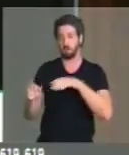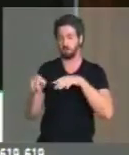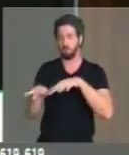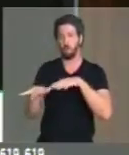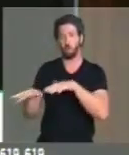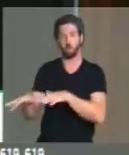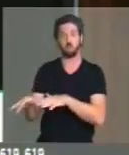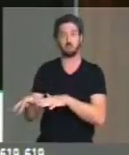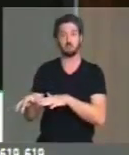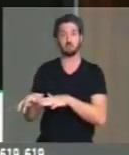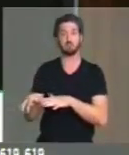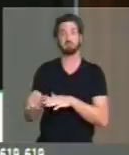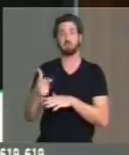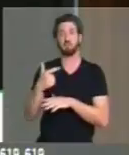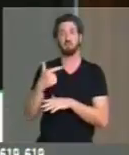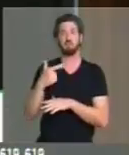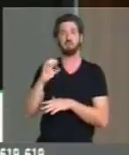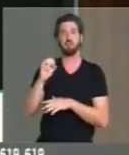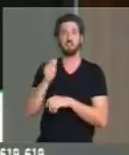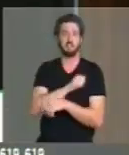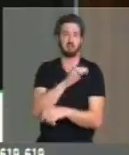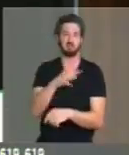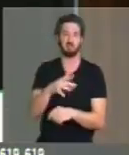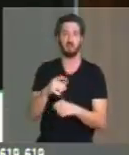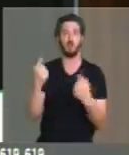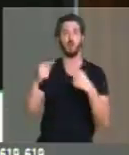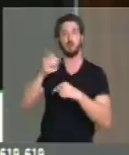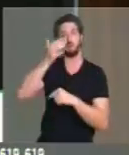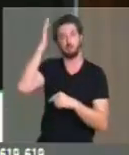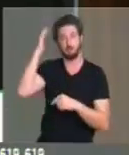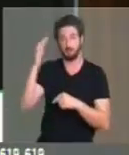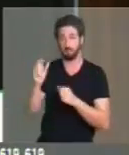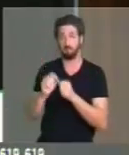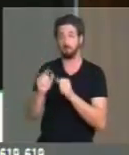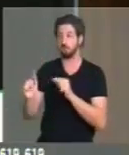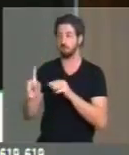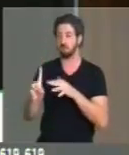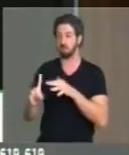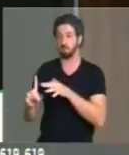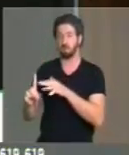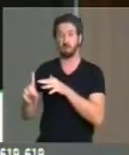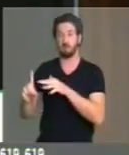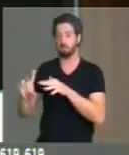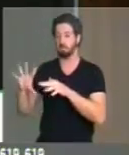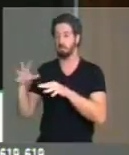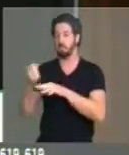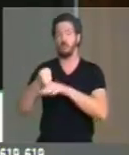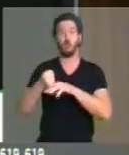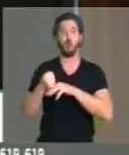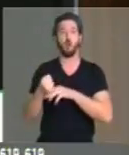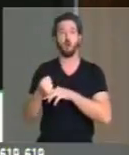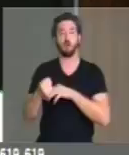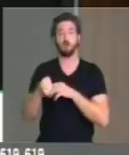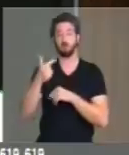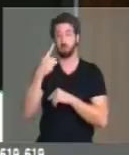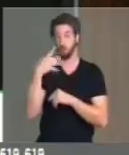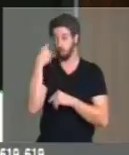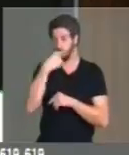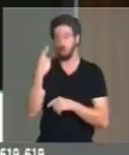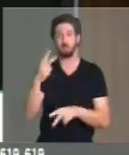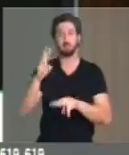grupo de 20 e poucos estudantes. Levaram esses estudantes à cadeia, onde ficaram 24